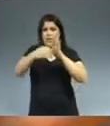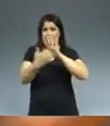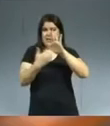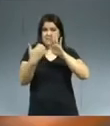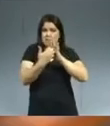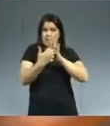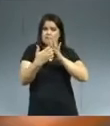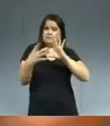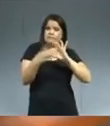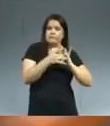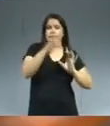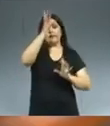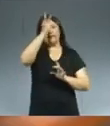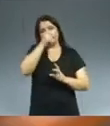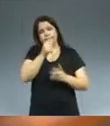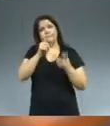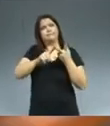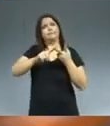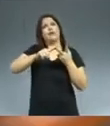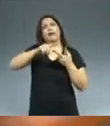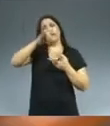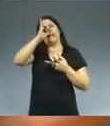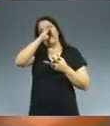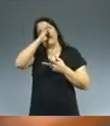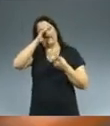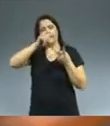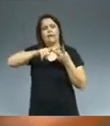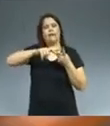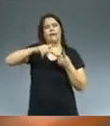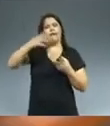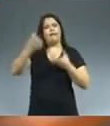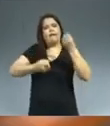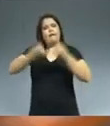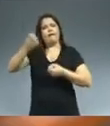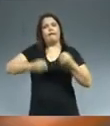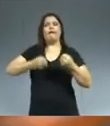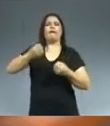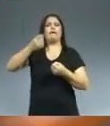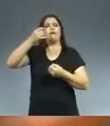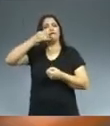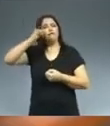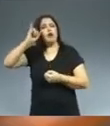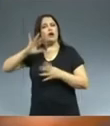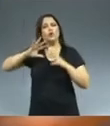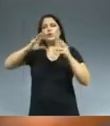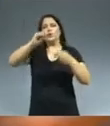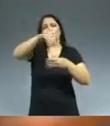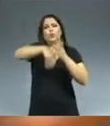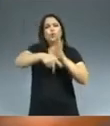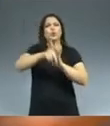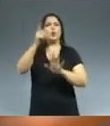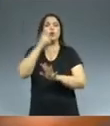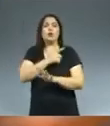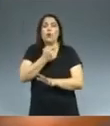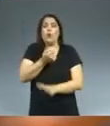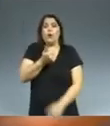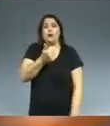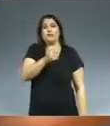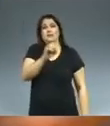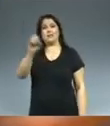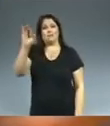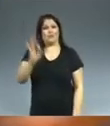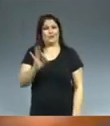integradora suínos aves frango leite é o cooperativas de café seus associados a gente muitas vezes a gente vai para quase cem